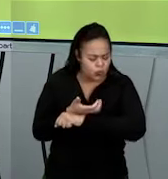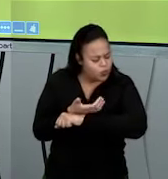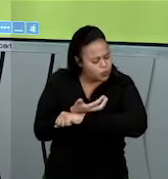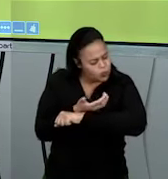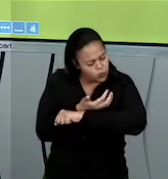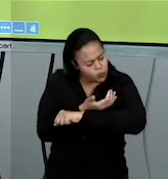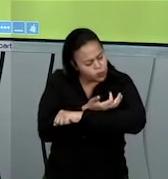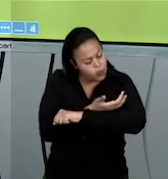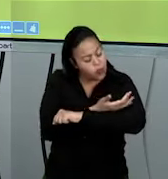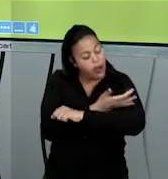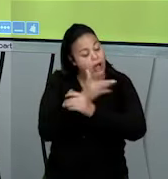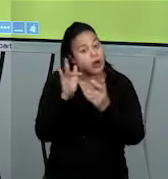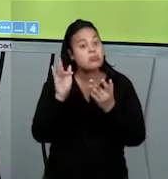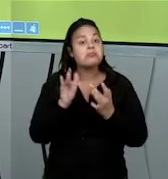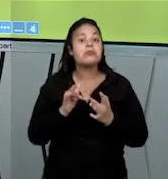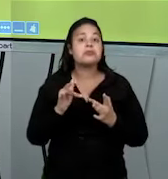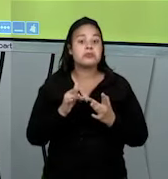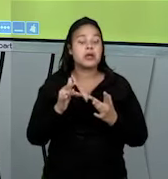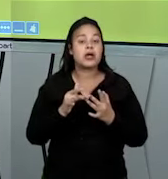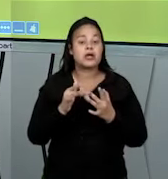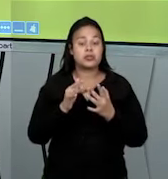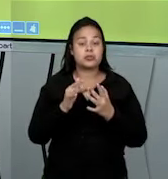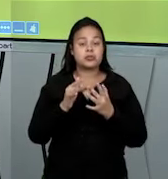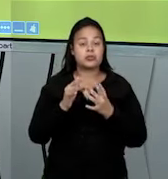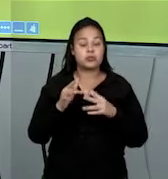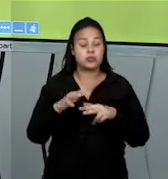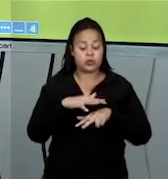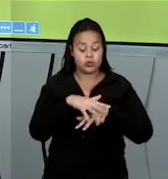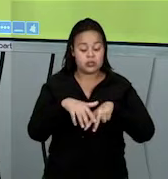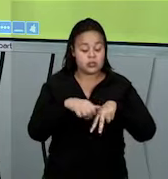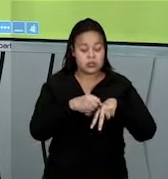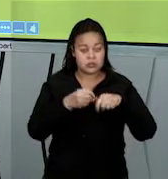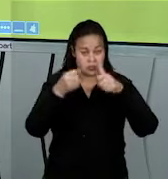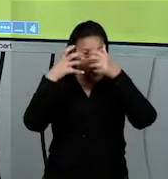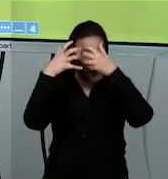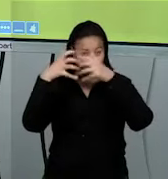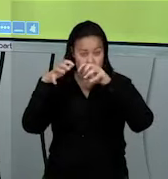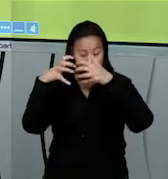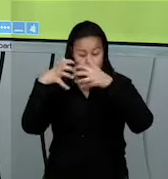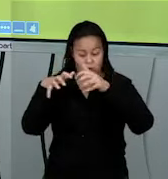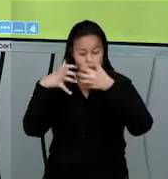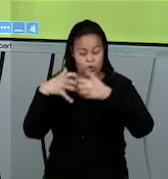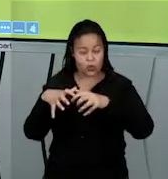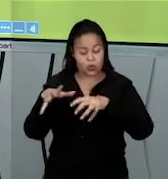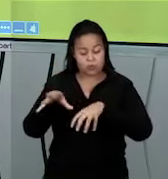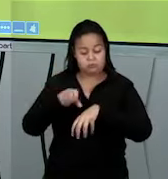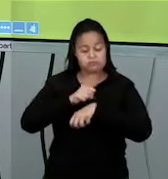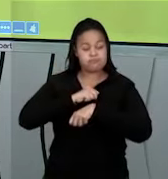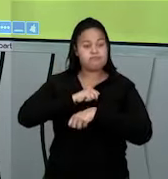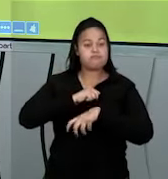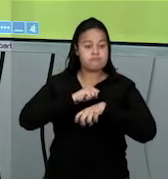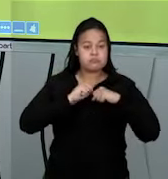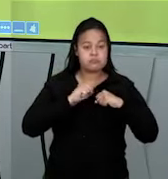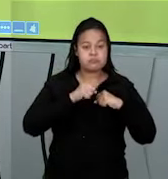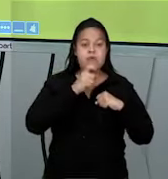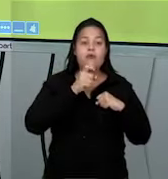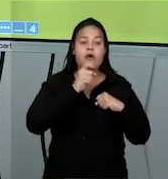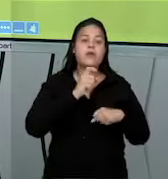uma resposta que o sistema nervoso central tem em relação a esse estímulo que é o